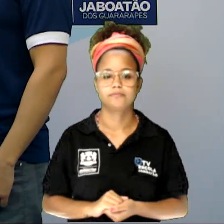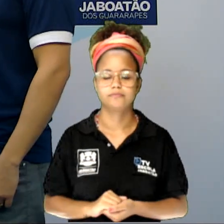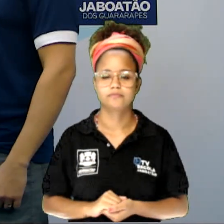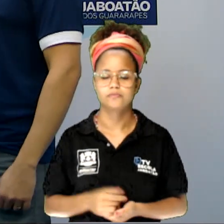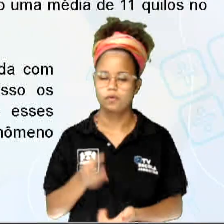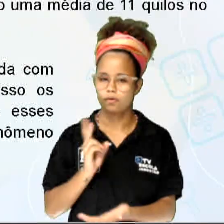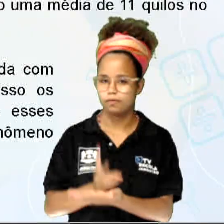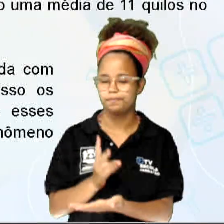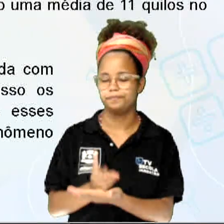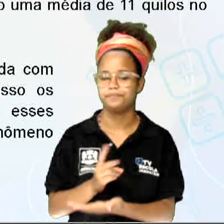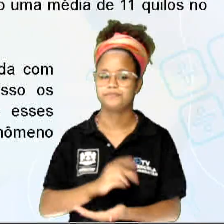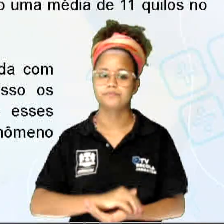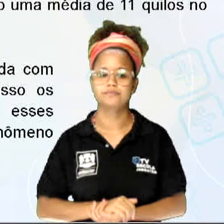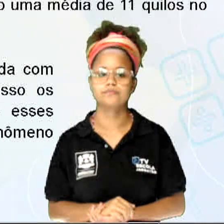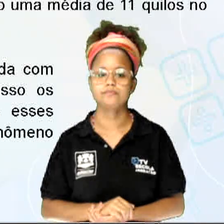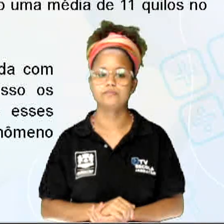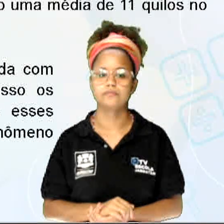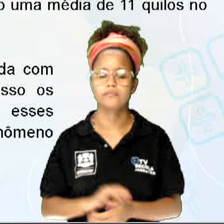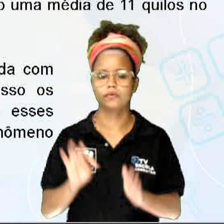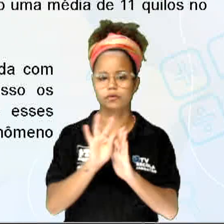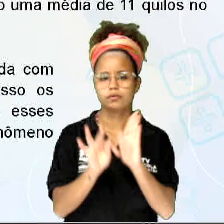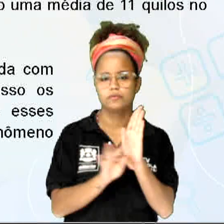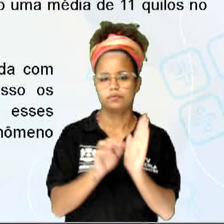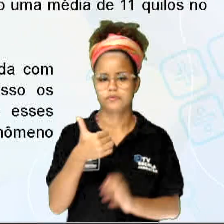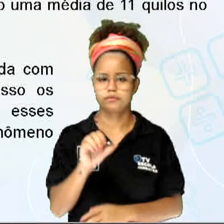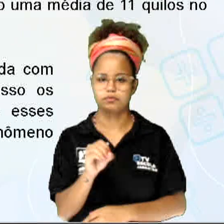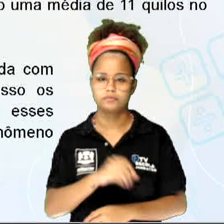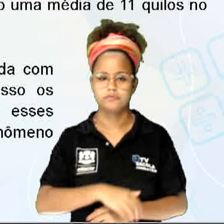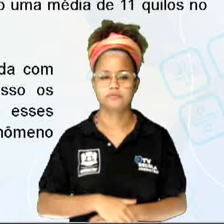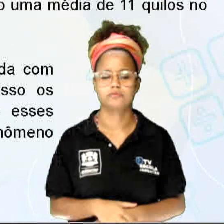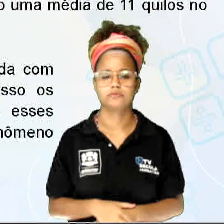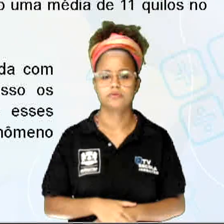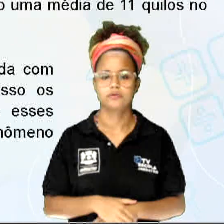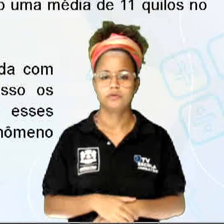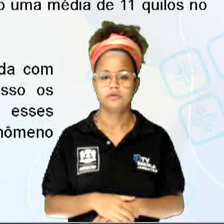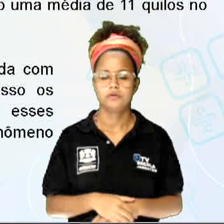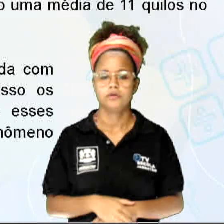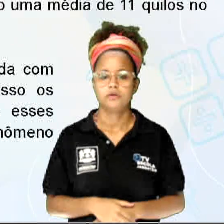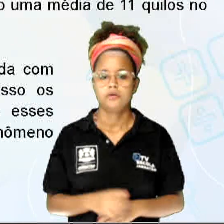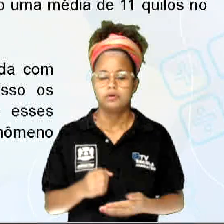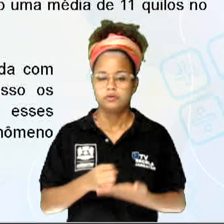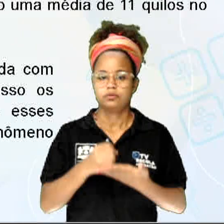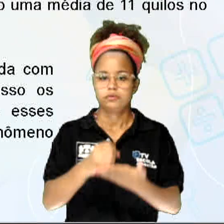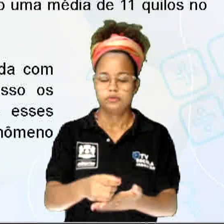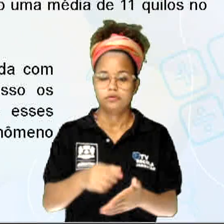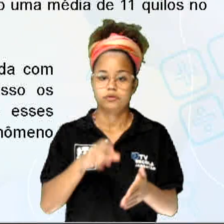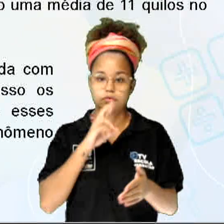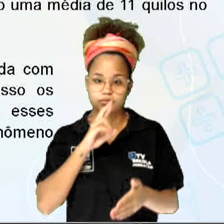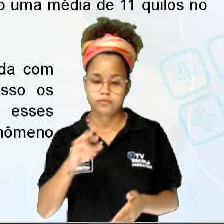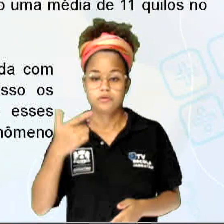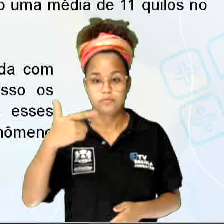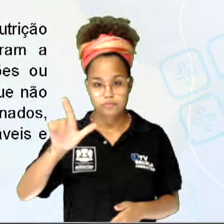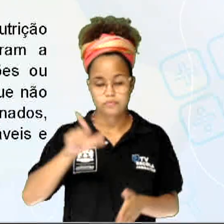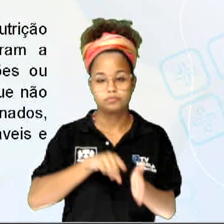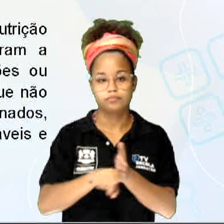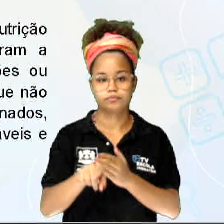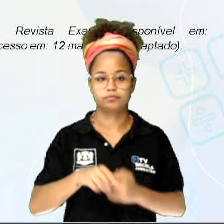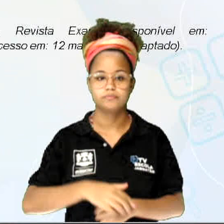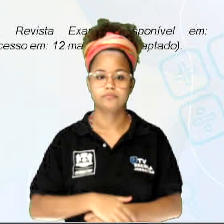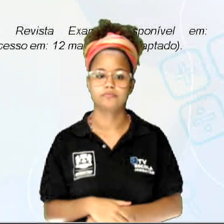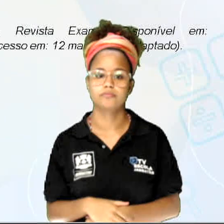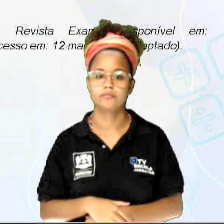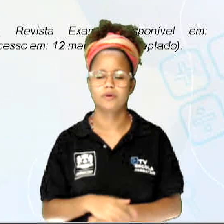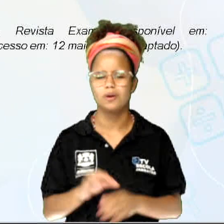seguindo adiante aí. O texto 10, ele vai servir para a gente resolver a questão seguinte. Ele é um